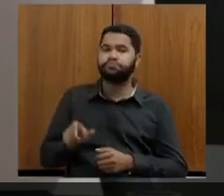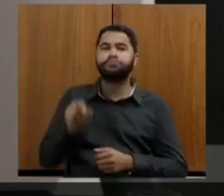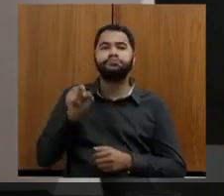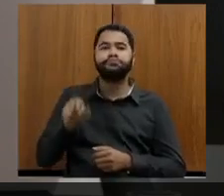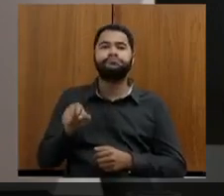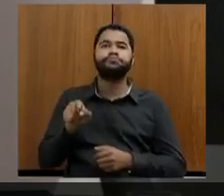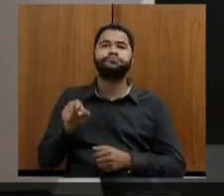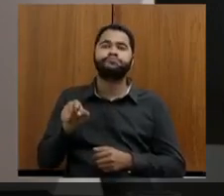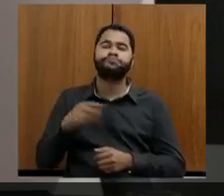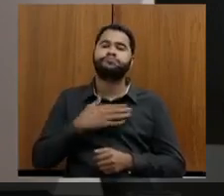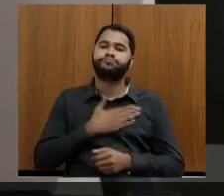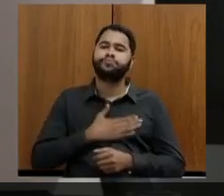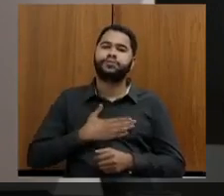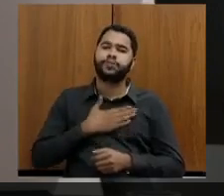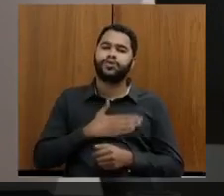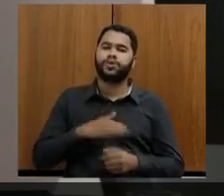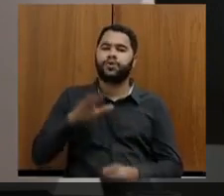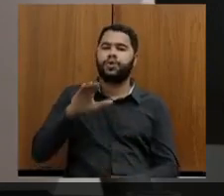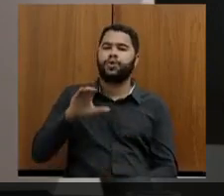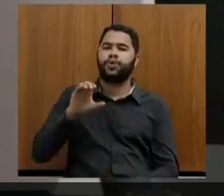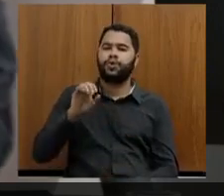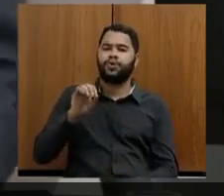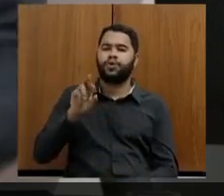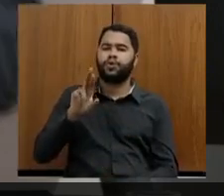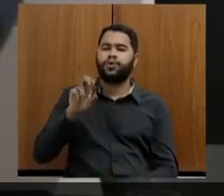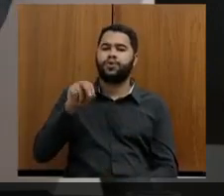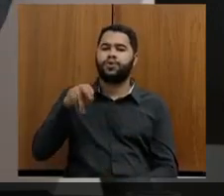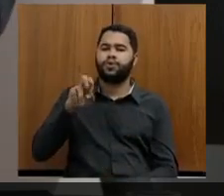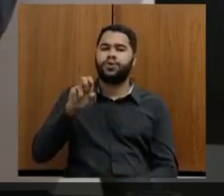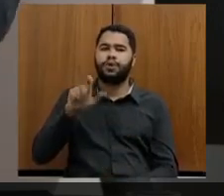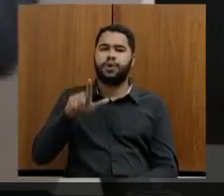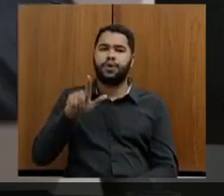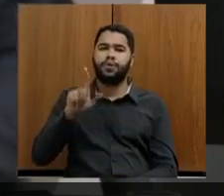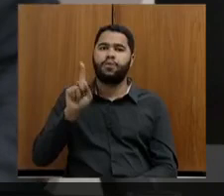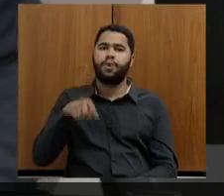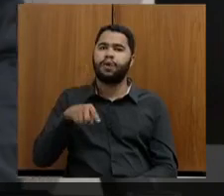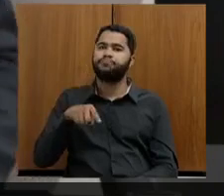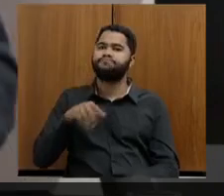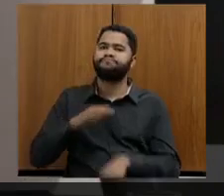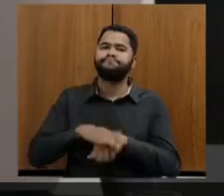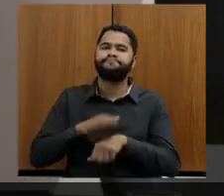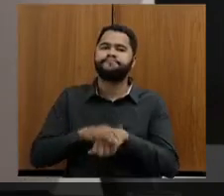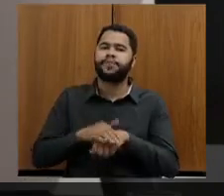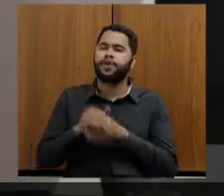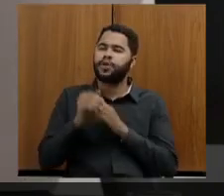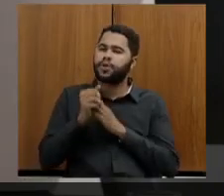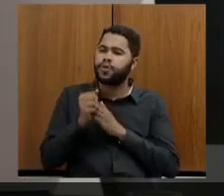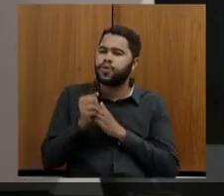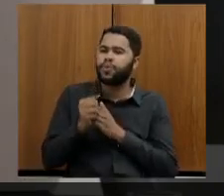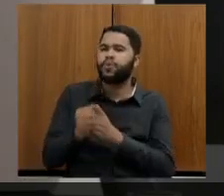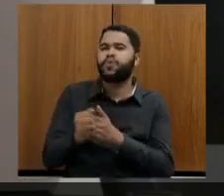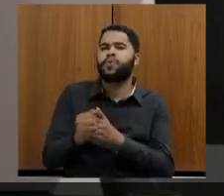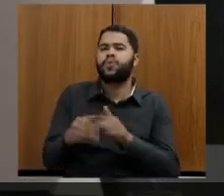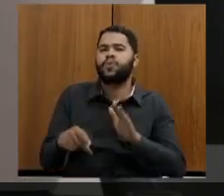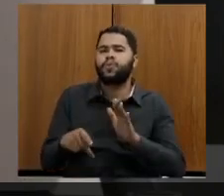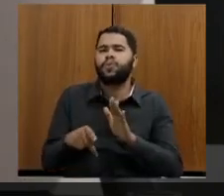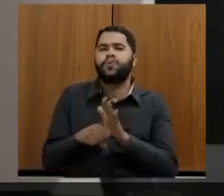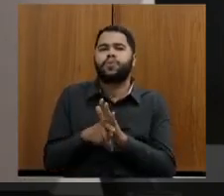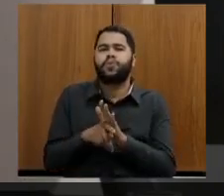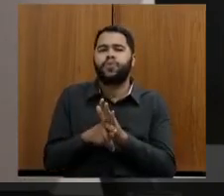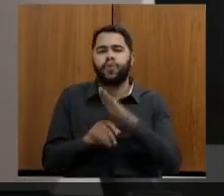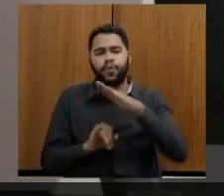do nosso querido Coronel de galera quem o parabenizo pela é brilhante condução da instituição